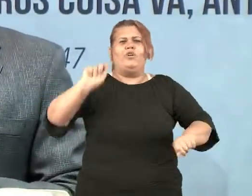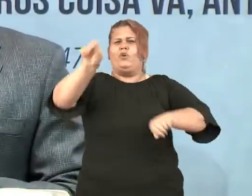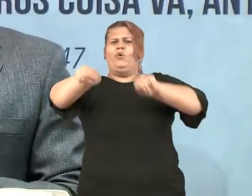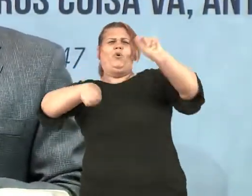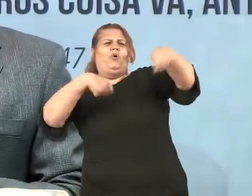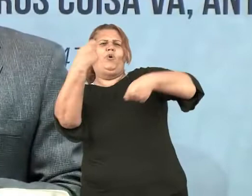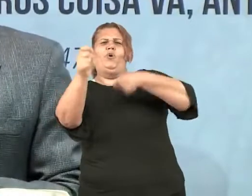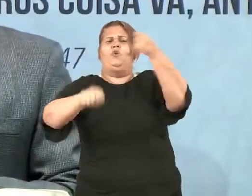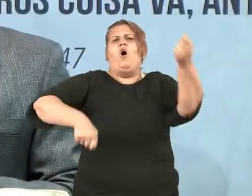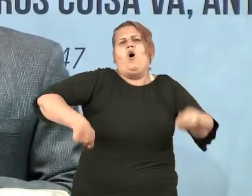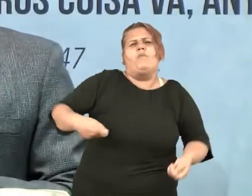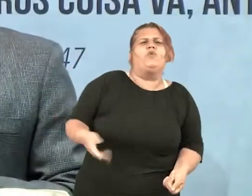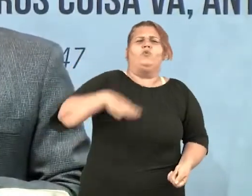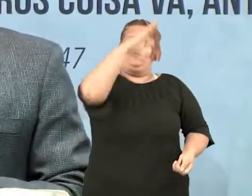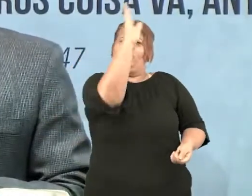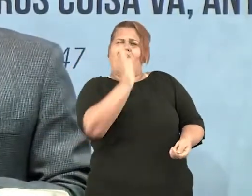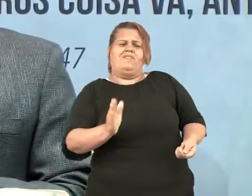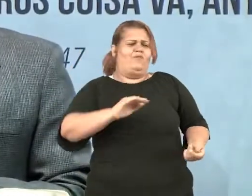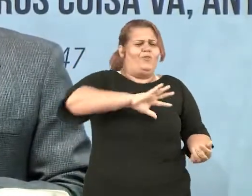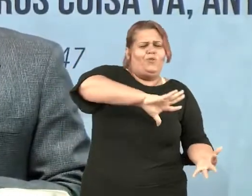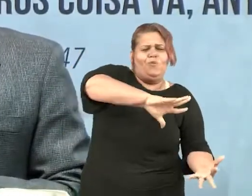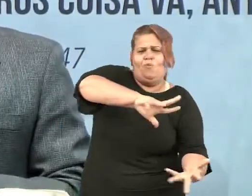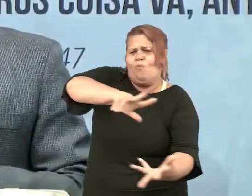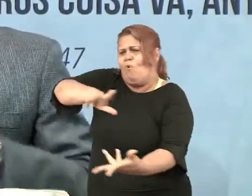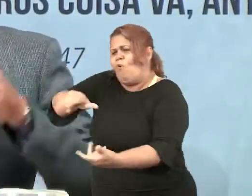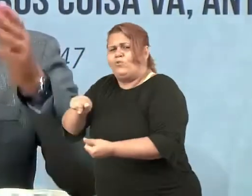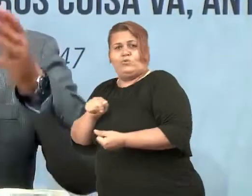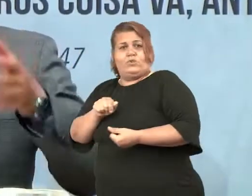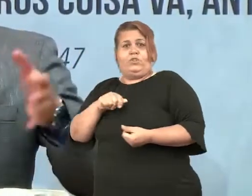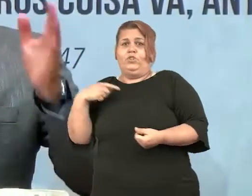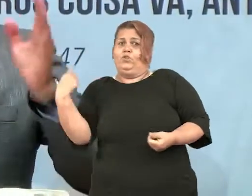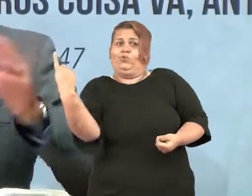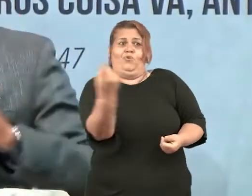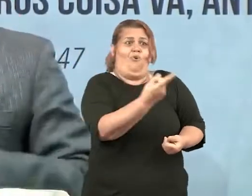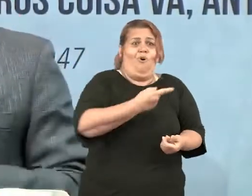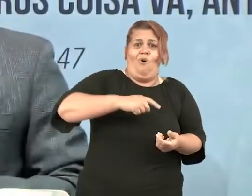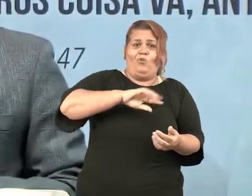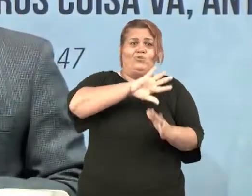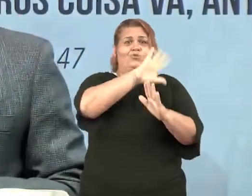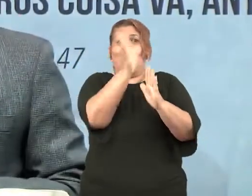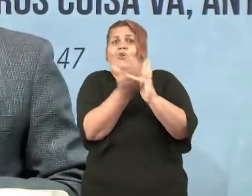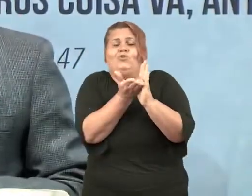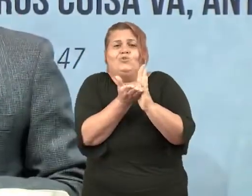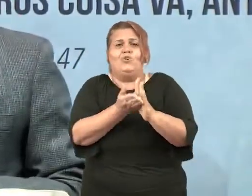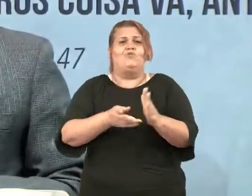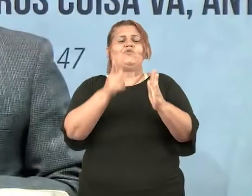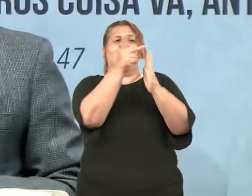econômica do Brasil e do mundo. E todos os nossos planos